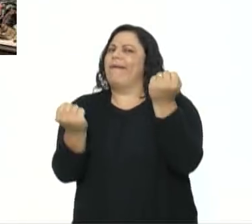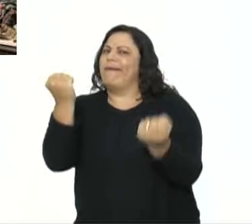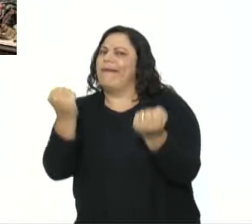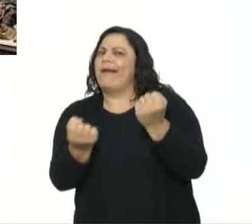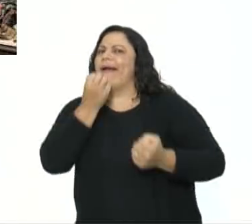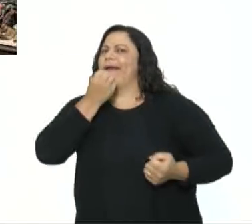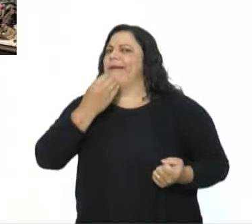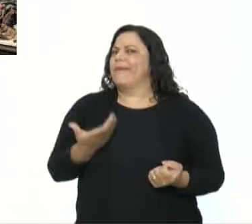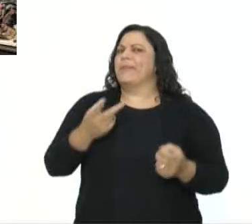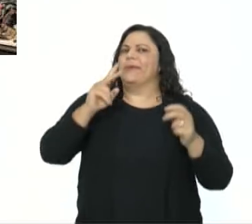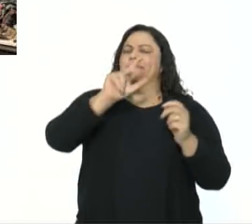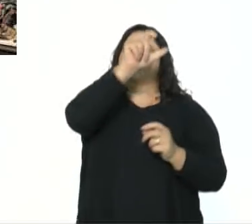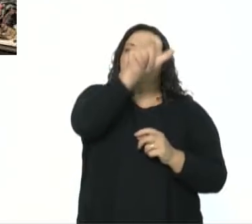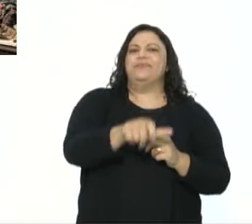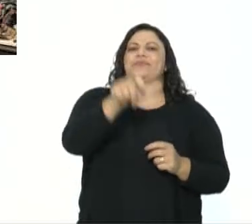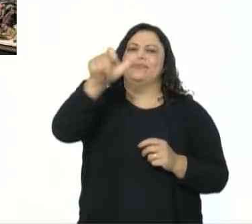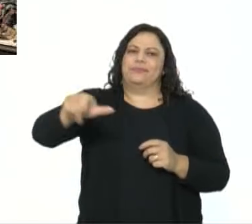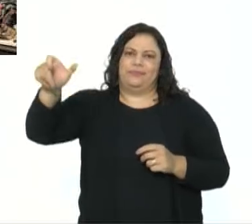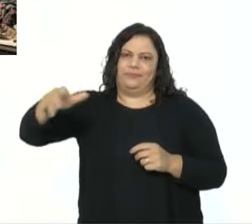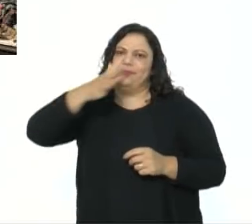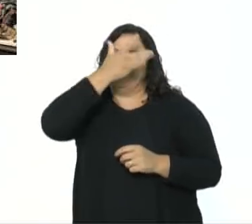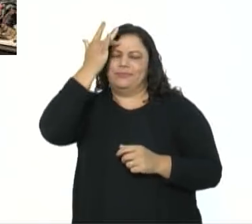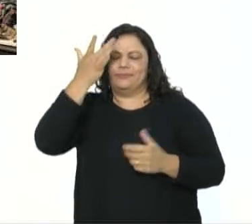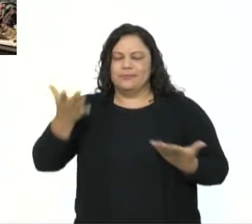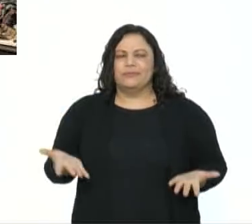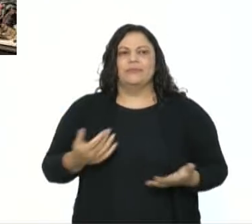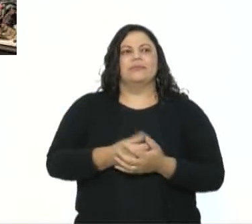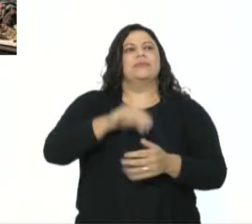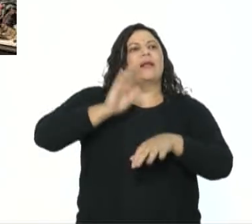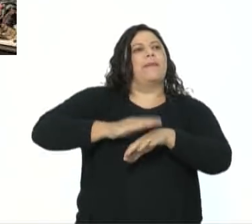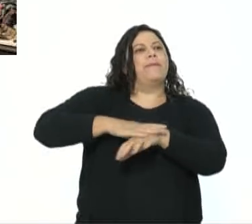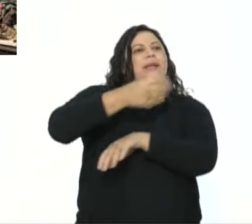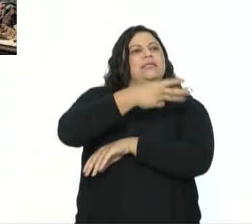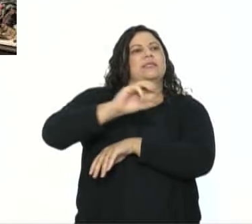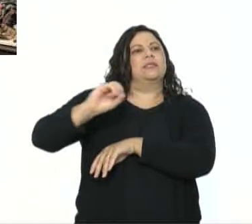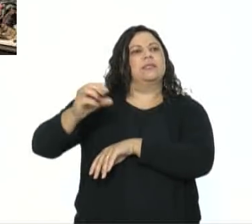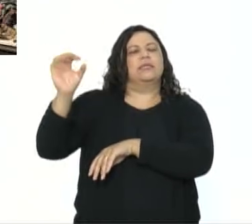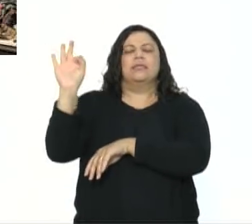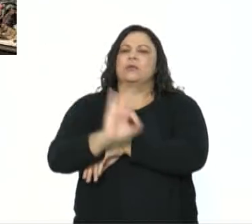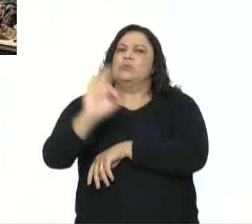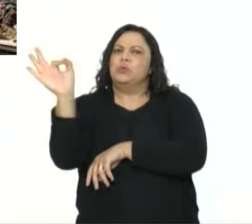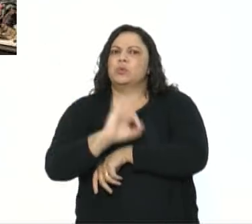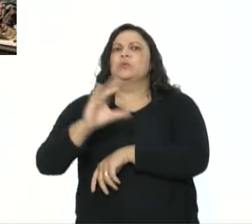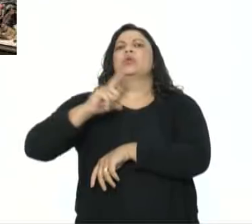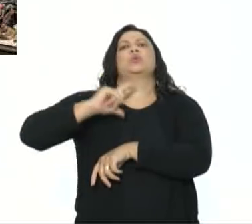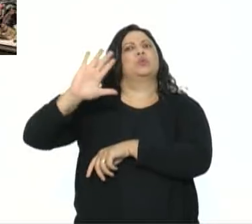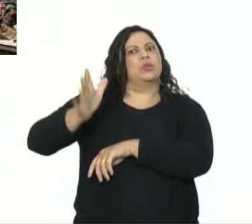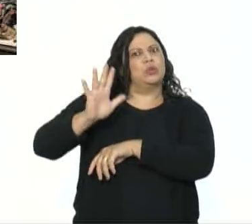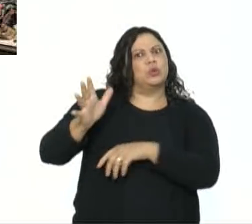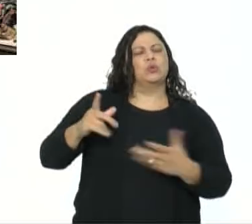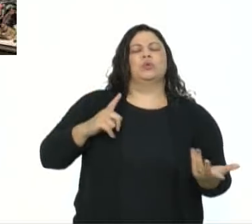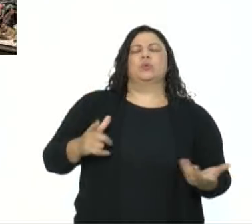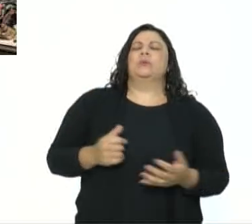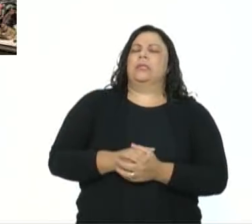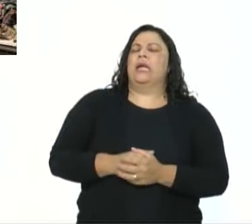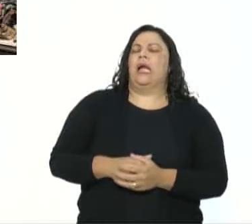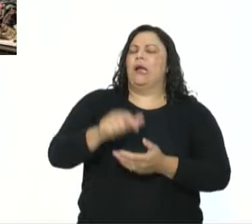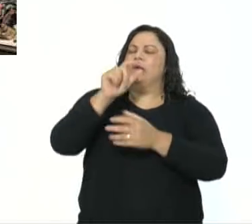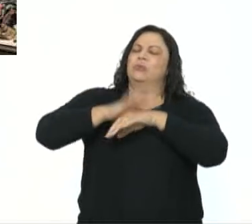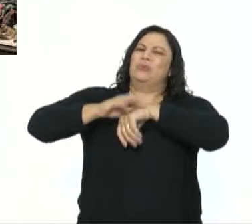Mais de 30% dos municípios do país tiveram endemia ou epidemia associadas ao saneamento